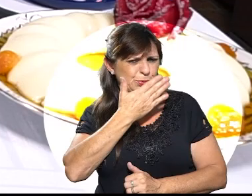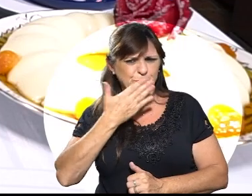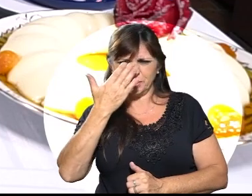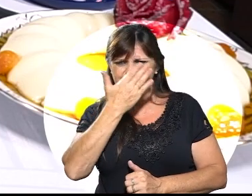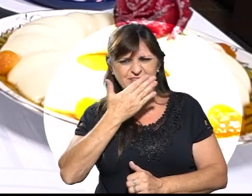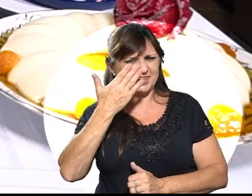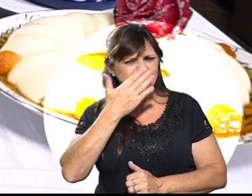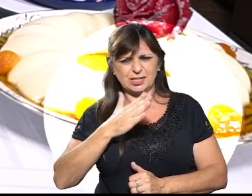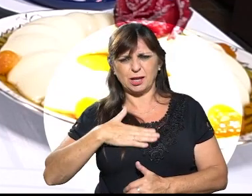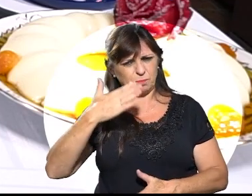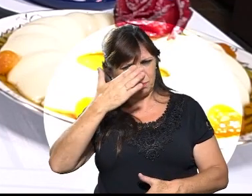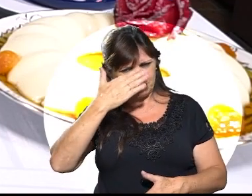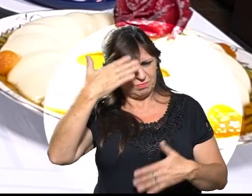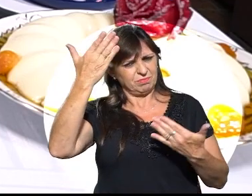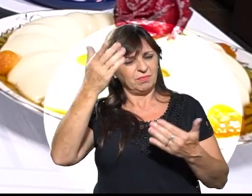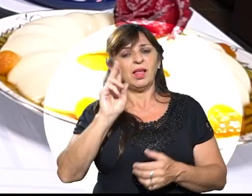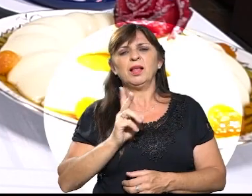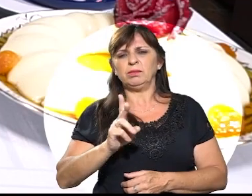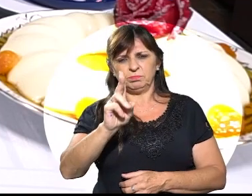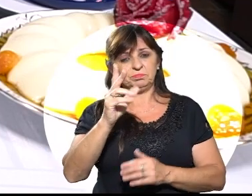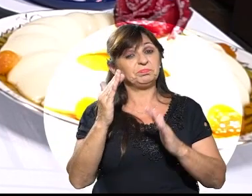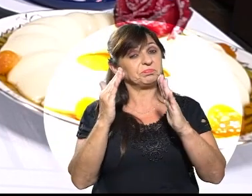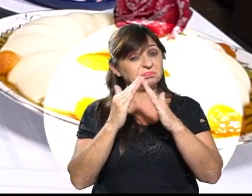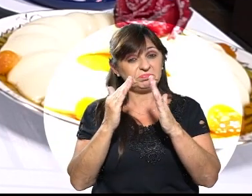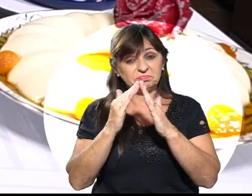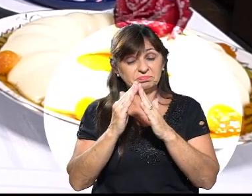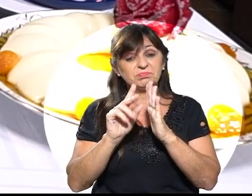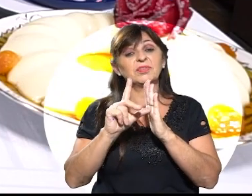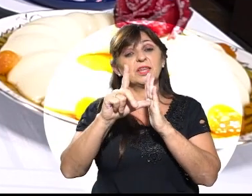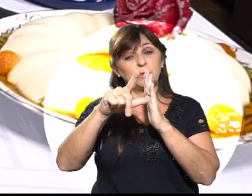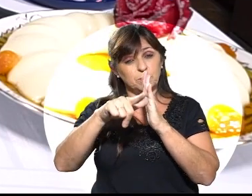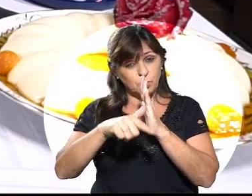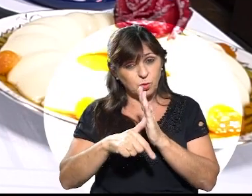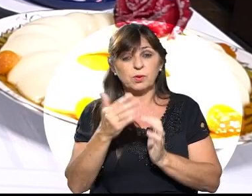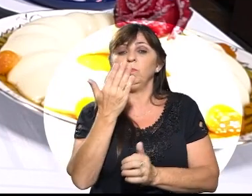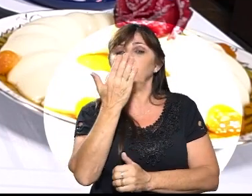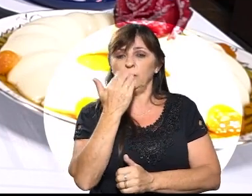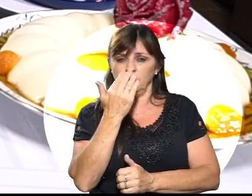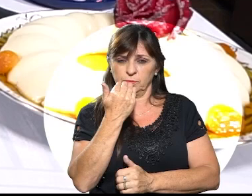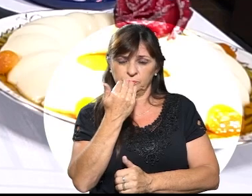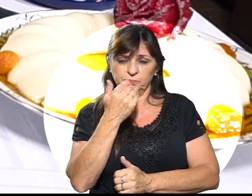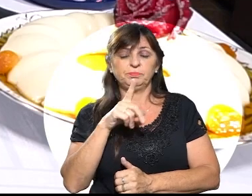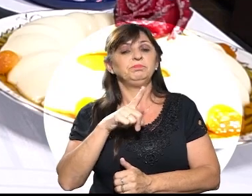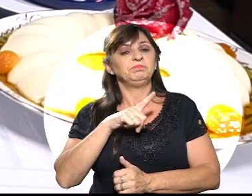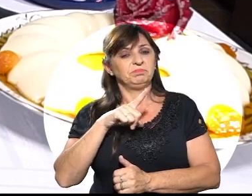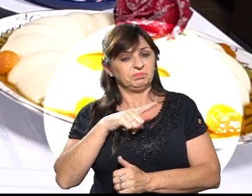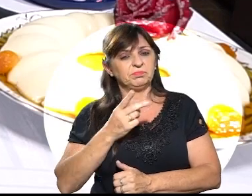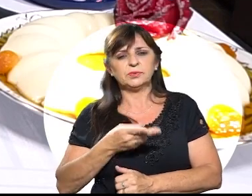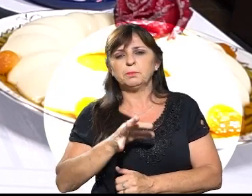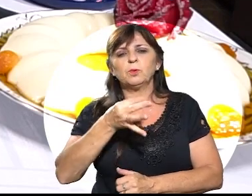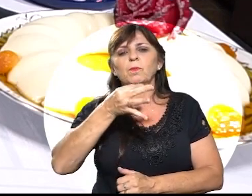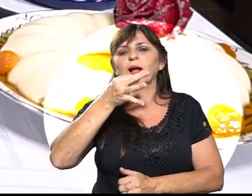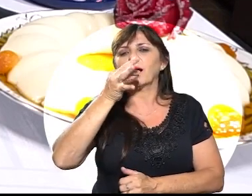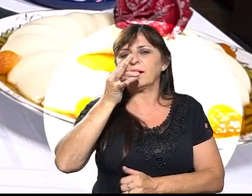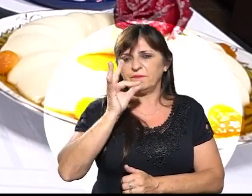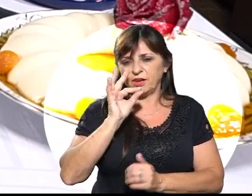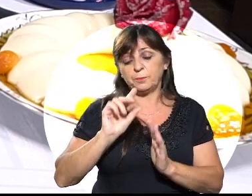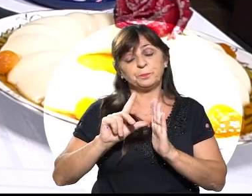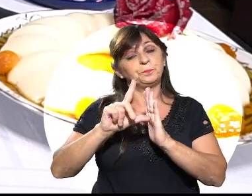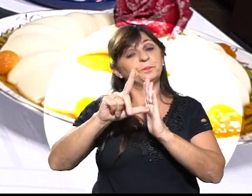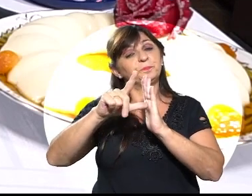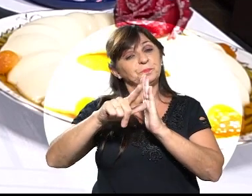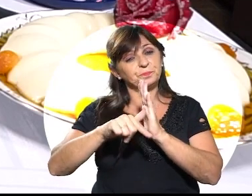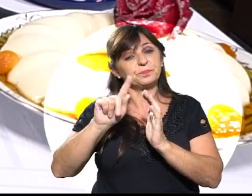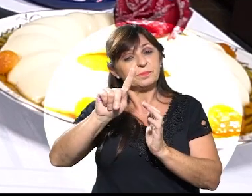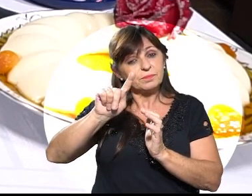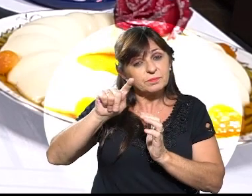eles passam para uma outra sala e vão fumar o narguile. Muito importante. Bom, então vamos à parte mais importante agora, que